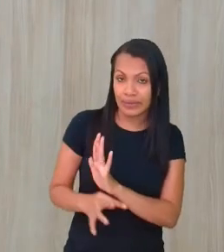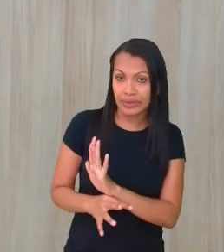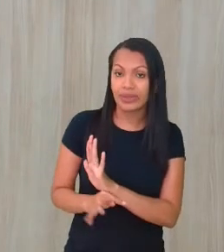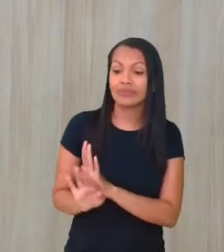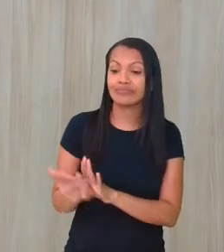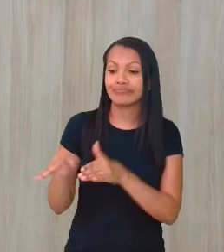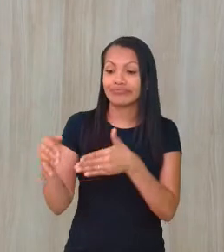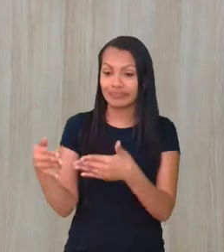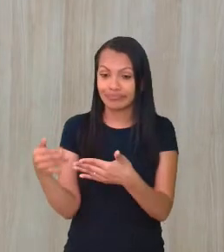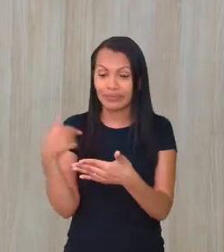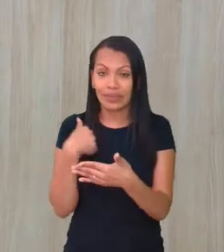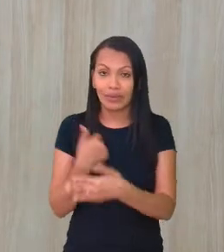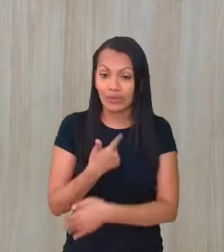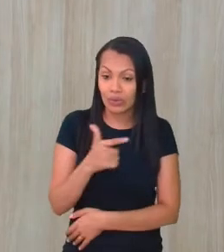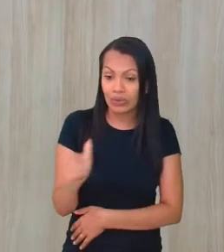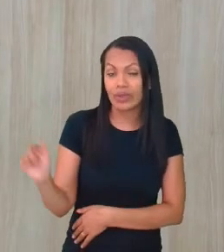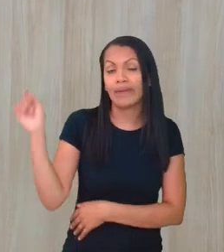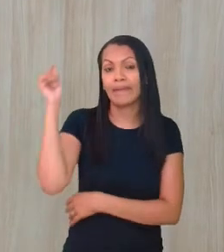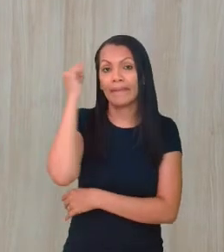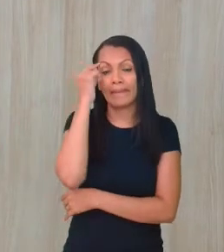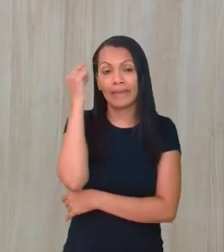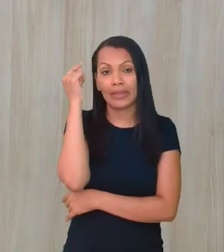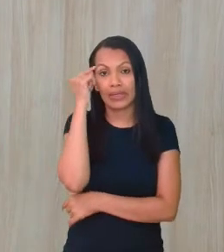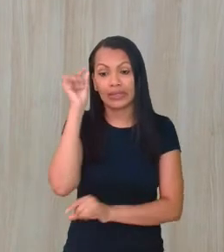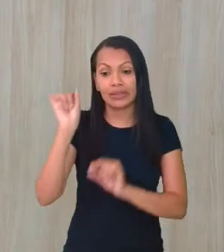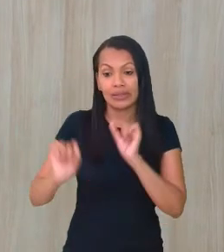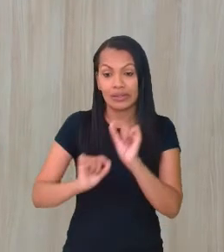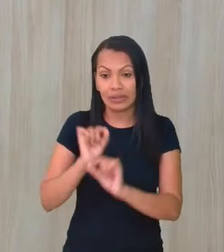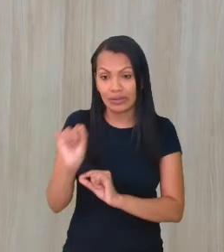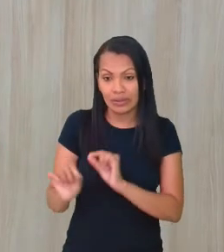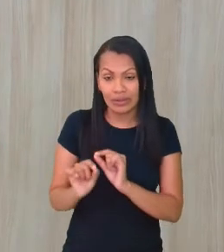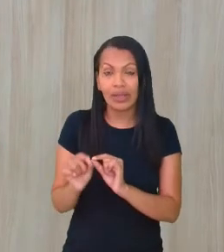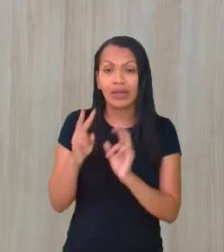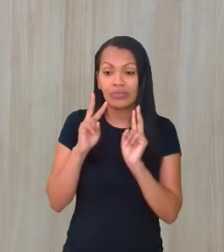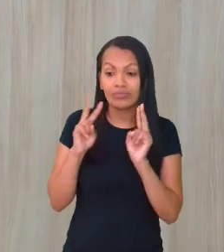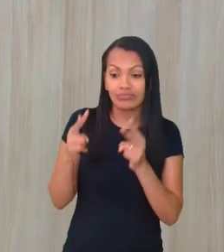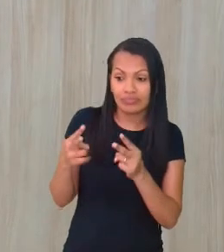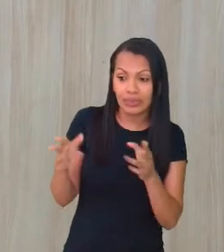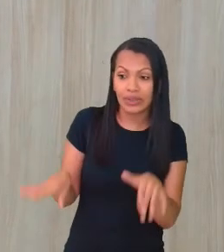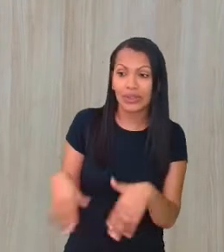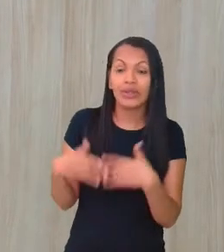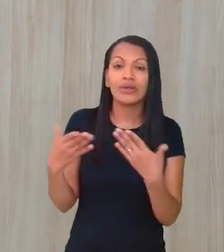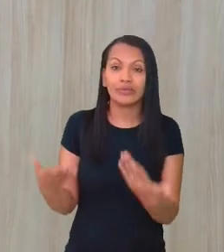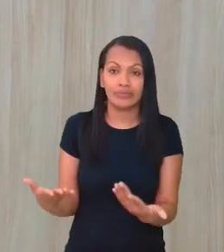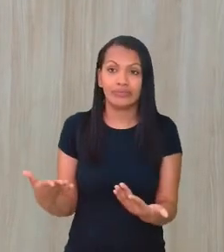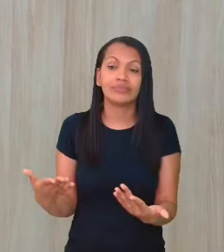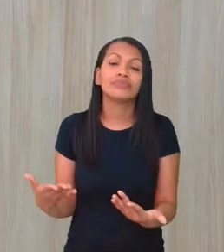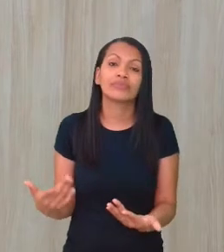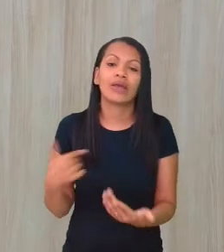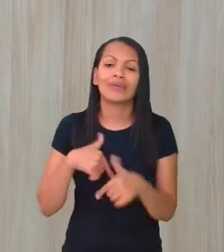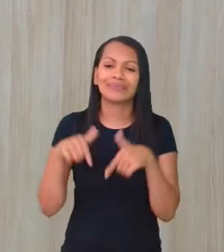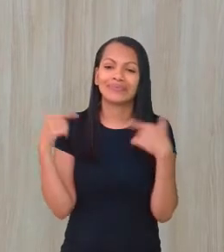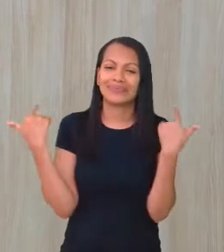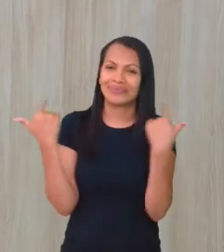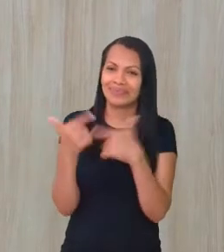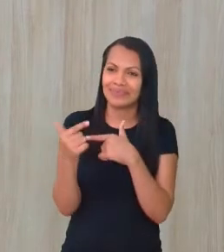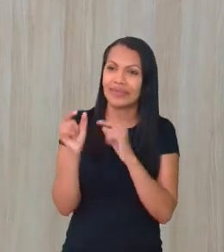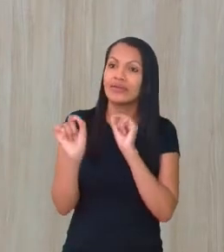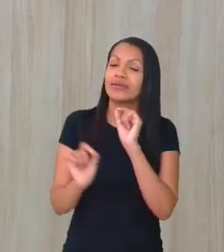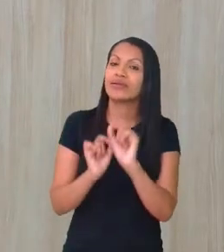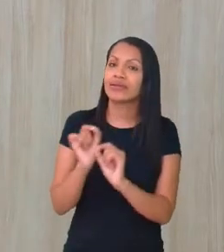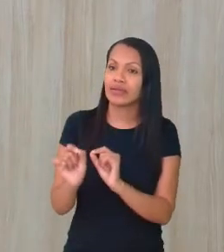vista diferenciado, eu não tinha pensado sobre essa ótica. Então, a crônica humorística é aquela